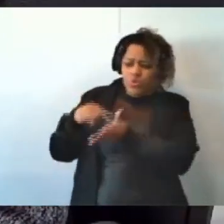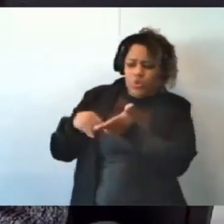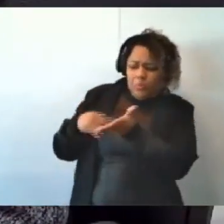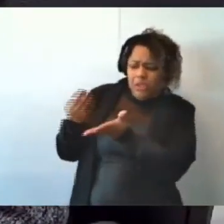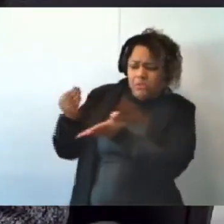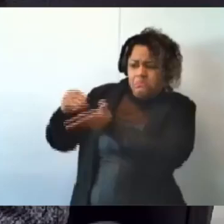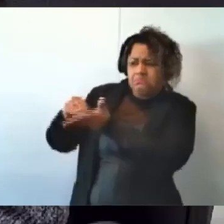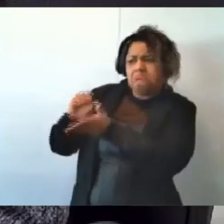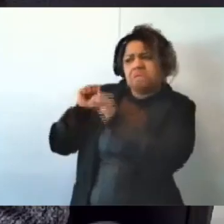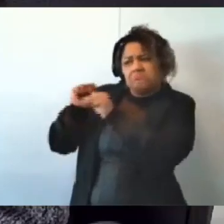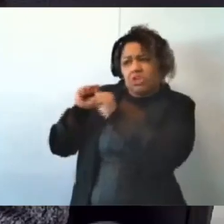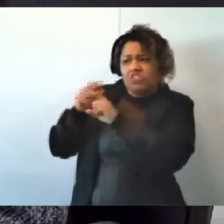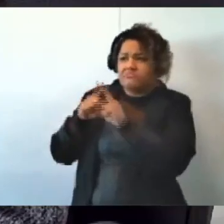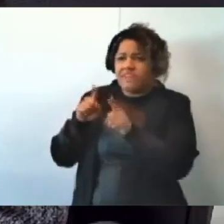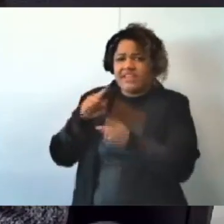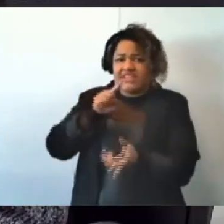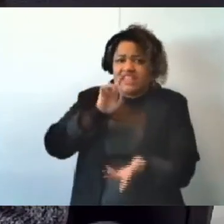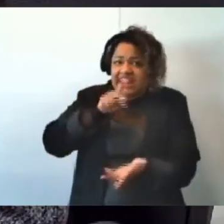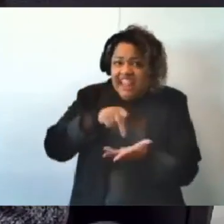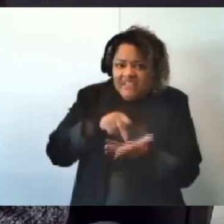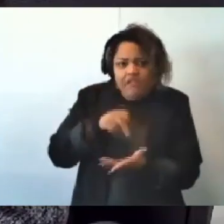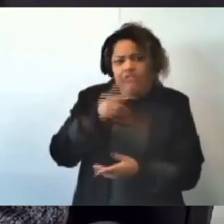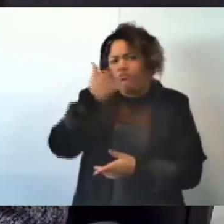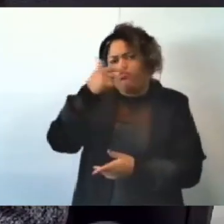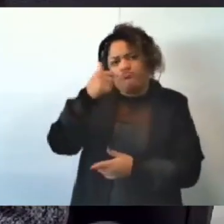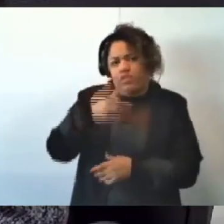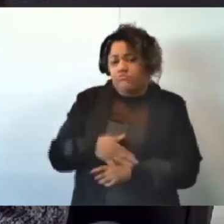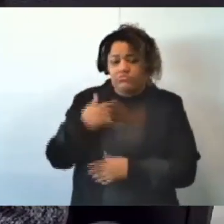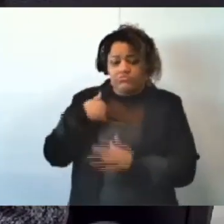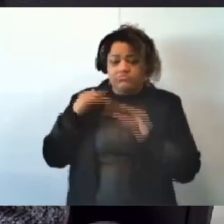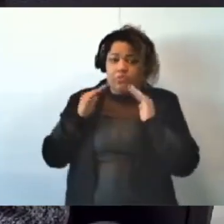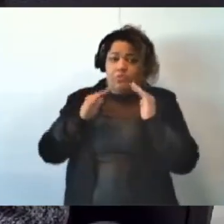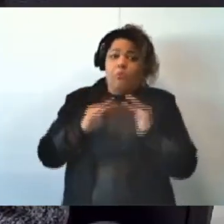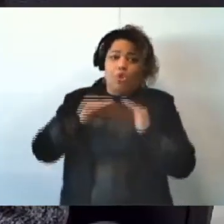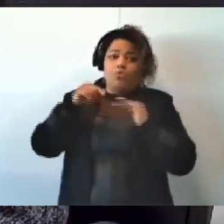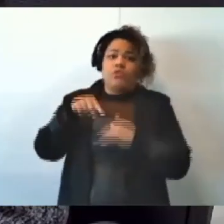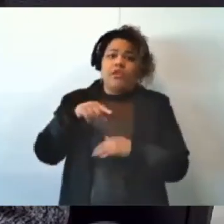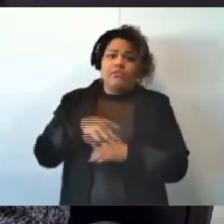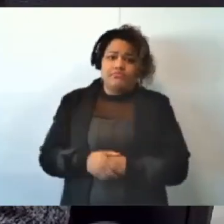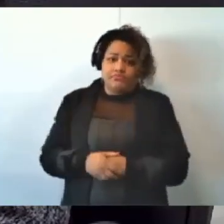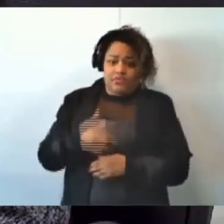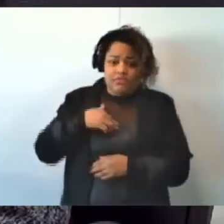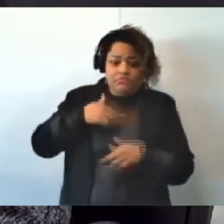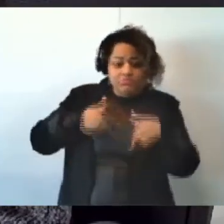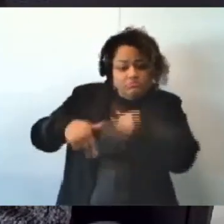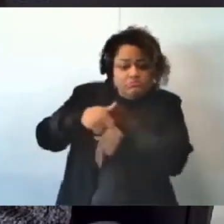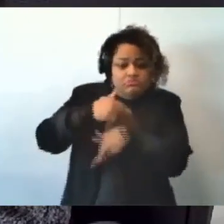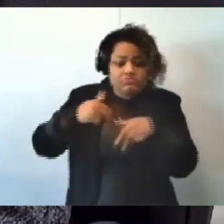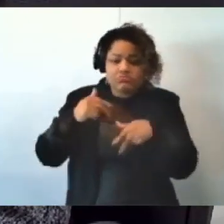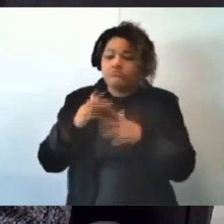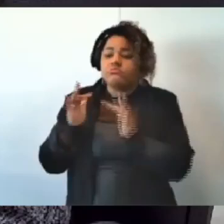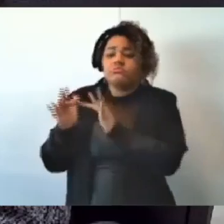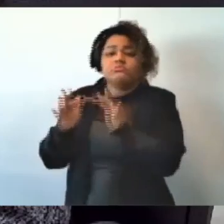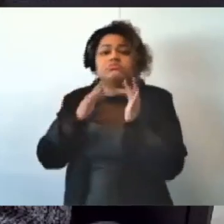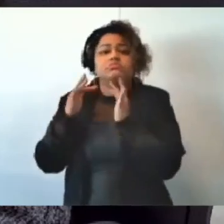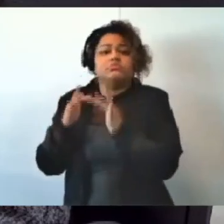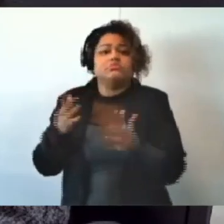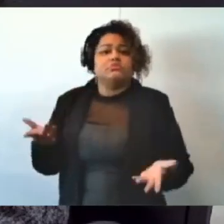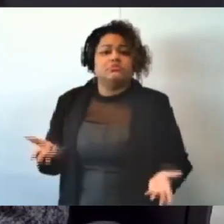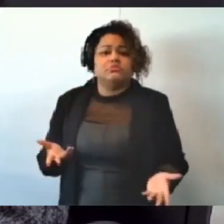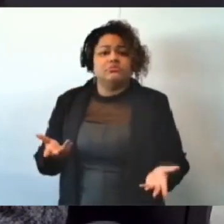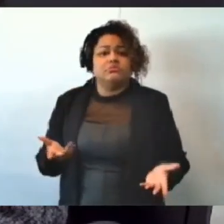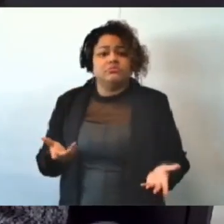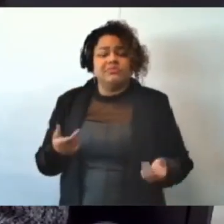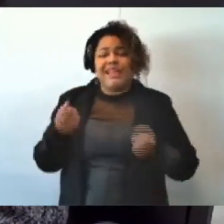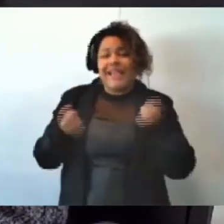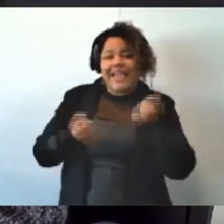com a realidade. A gente mora ali, convivemos, andamos, transitamos, carro,